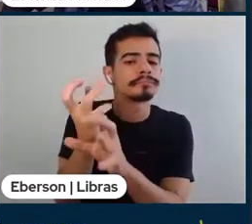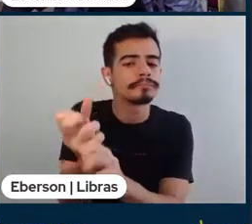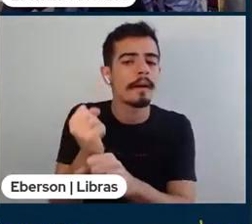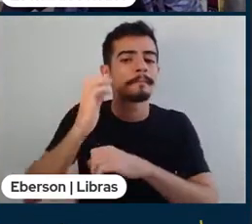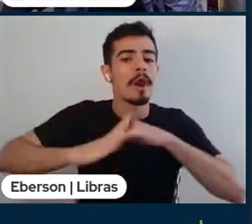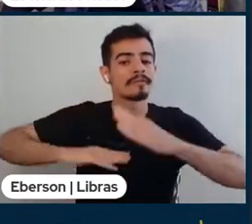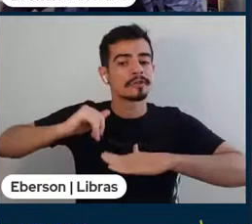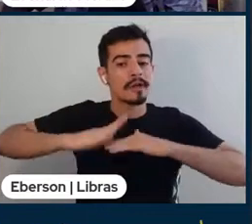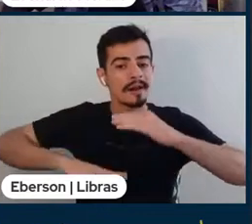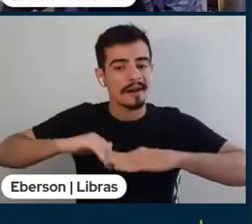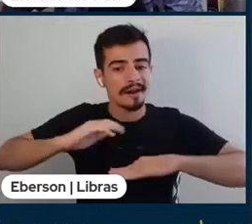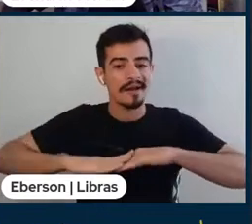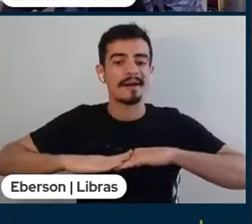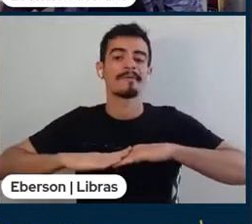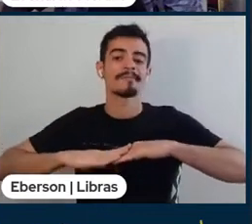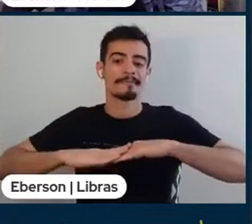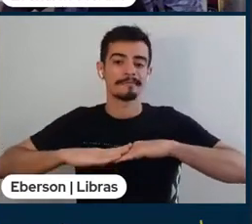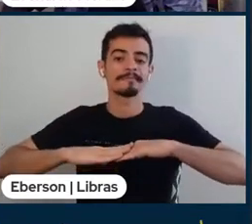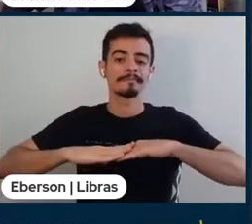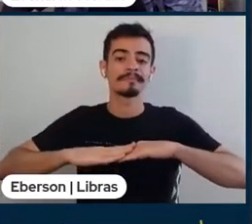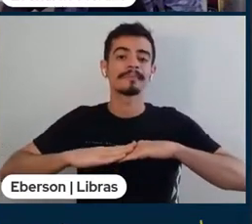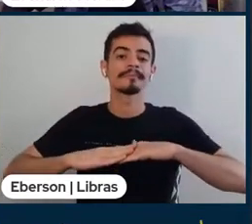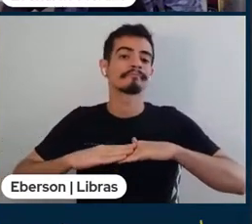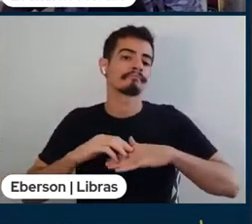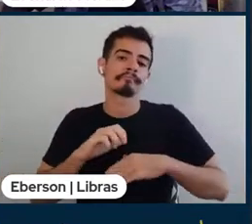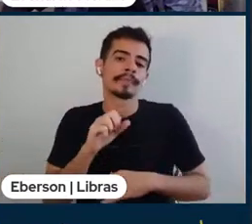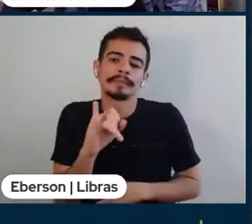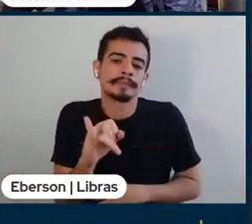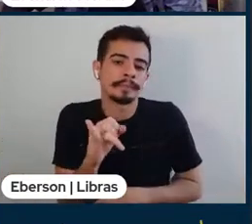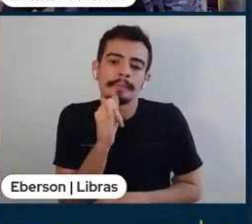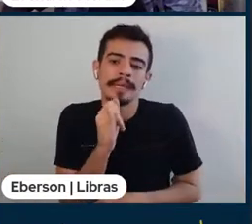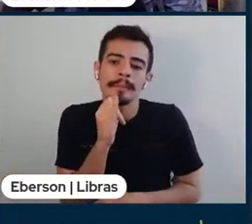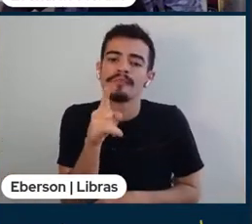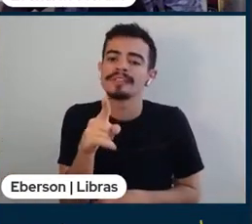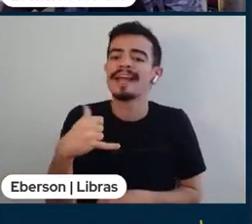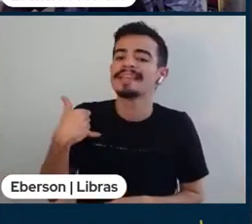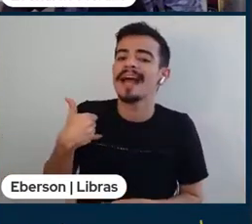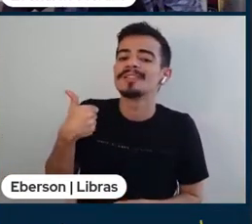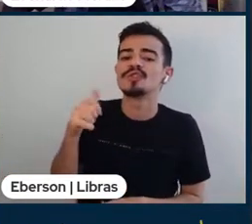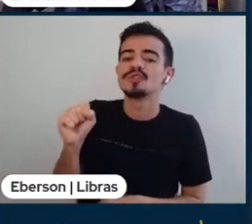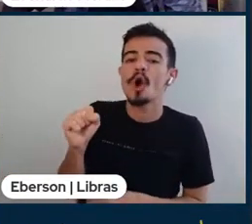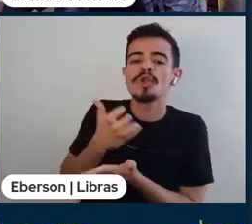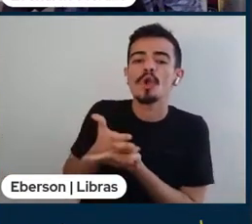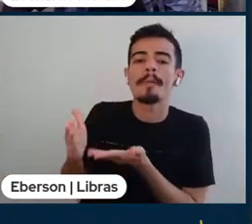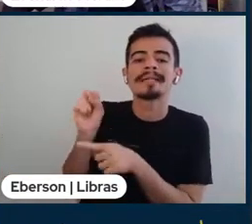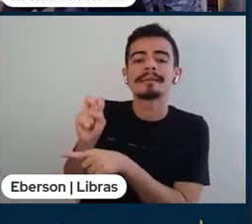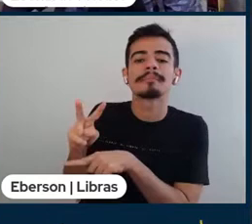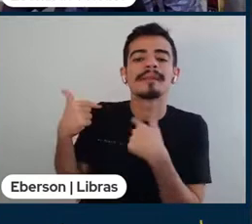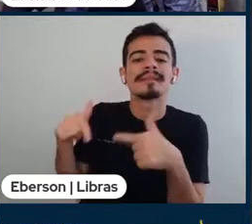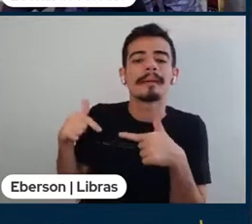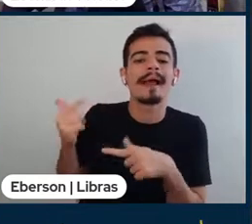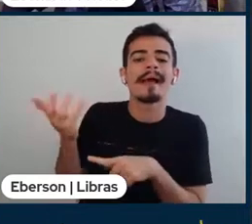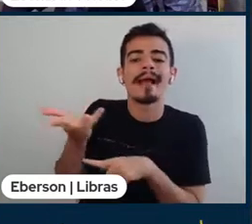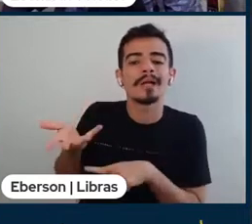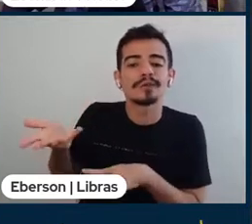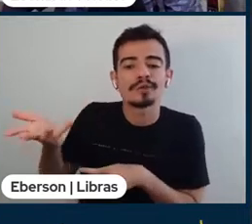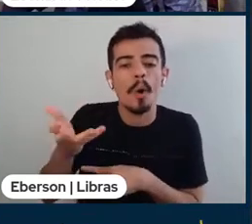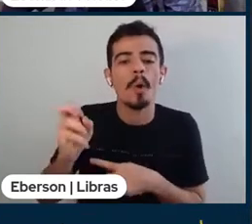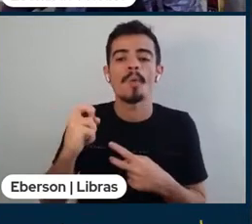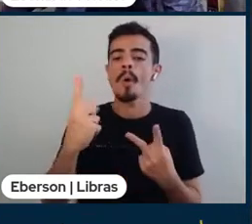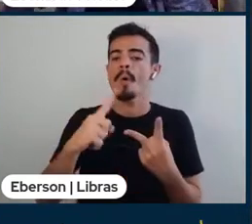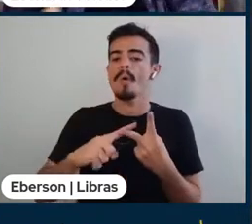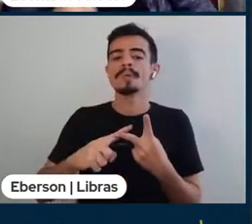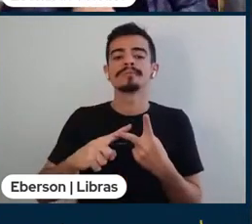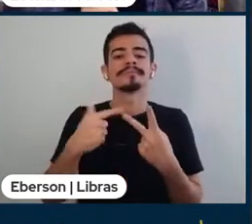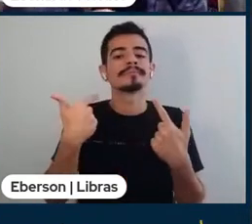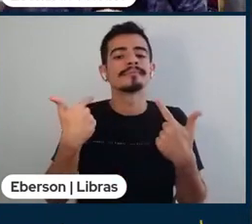seja, enfim, quando você é garçonete com 18 anos, animadora de festa infantil, essas coisas